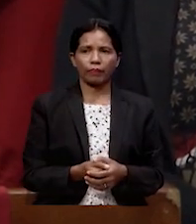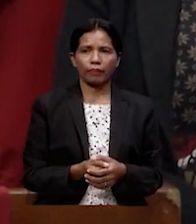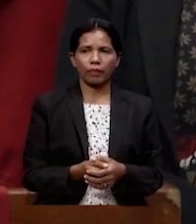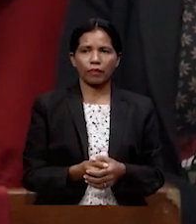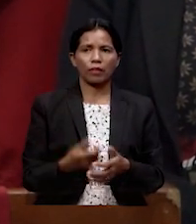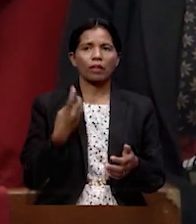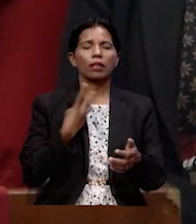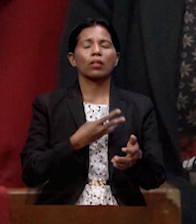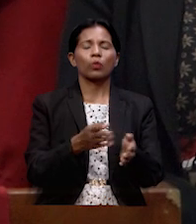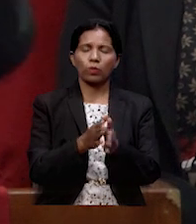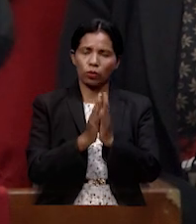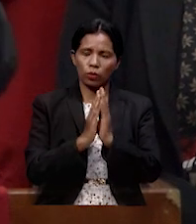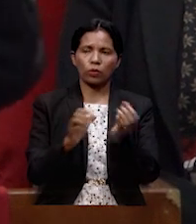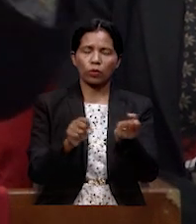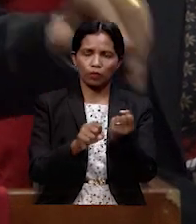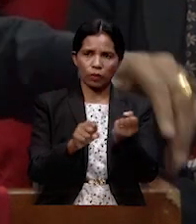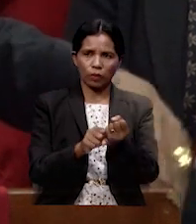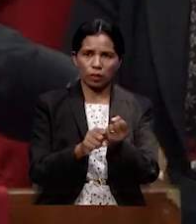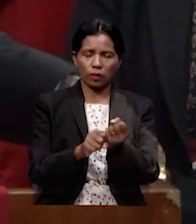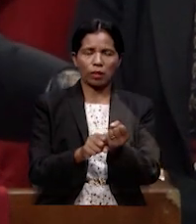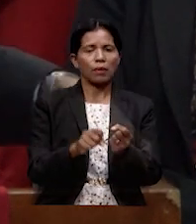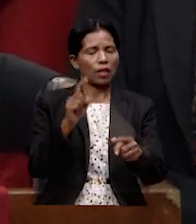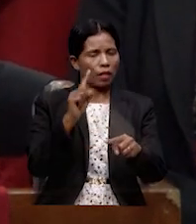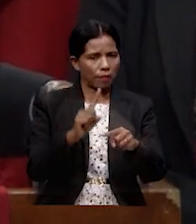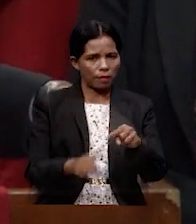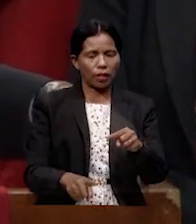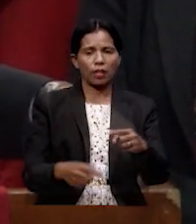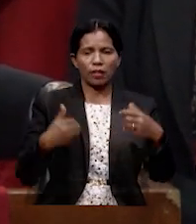ita o seu apoio para ir nela bela acontece,